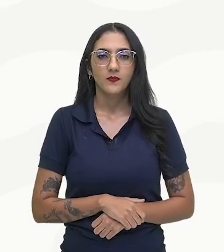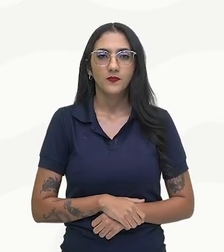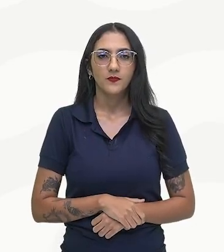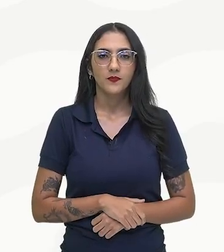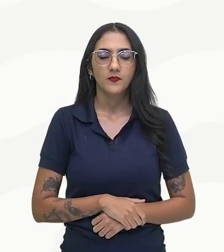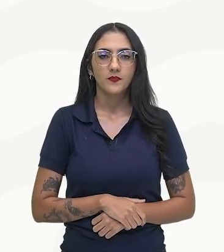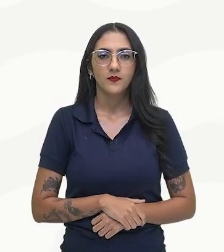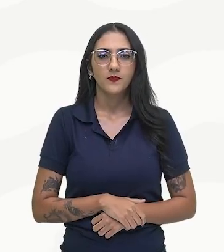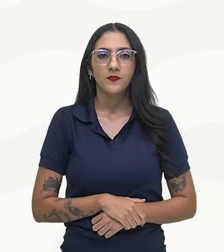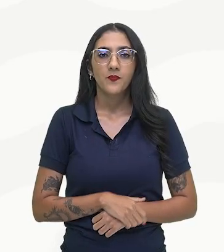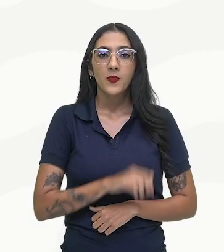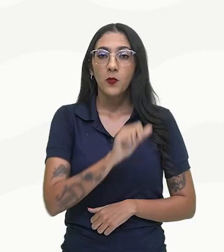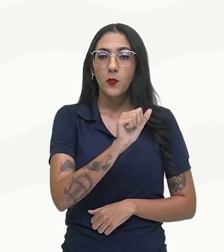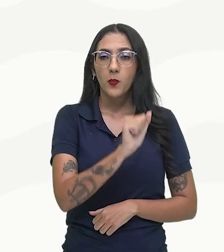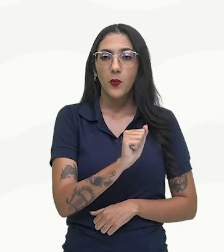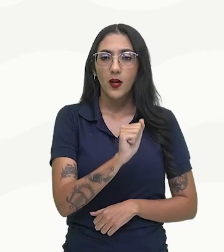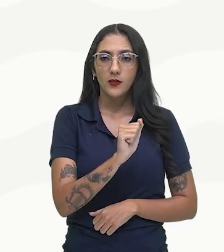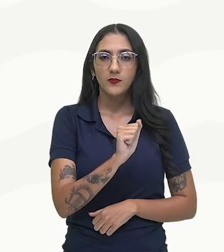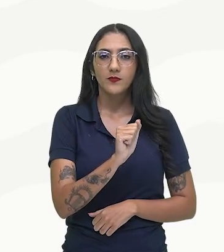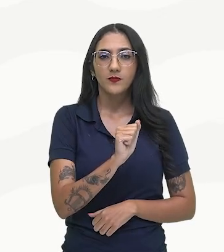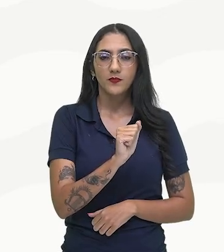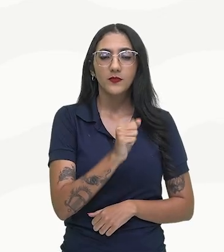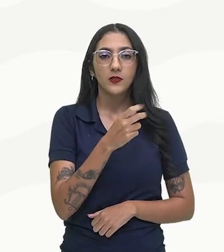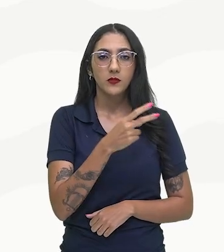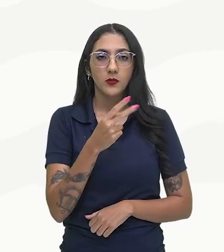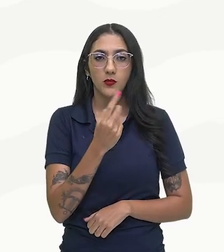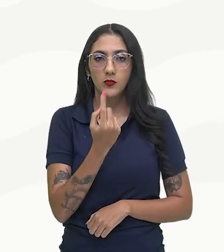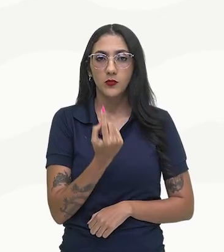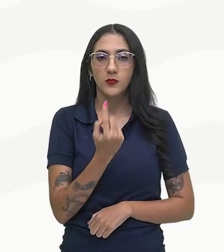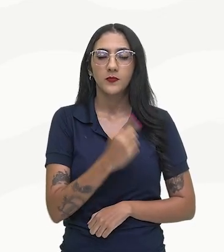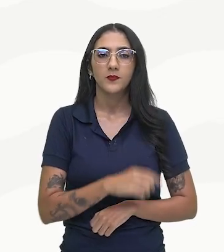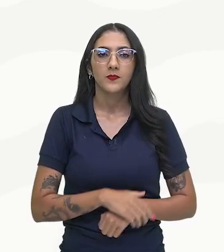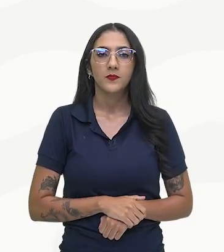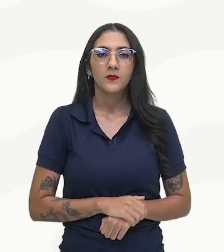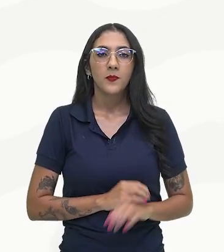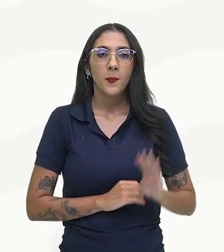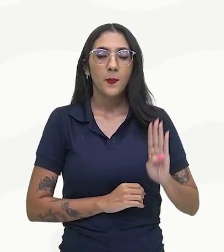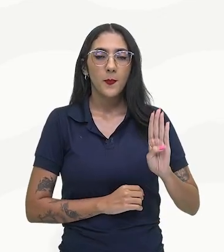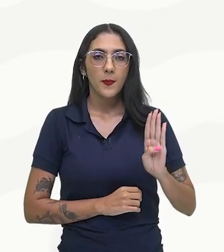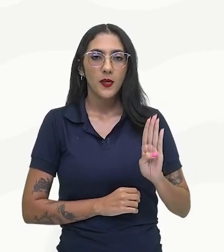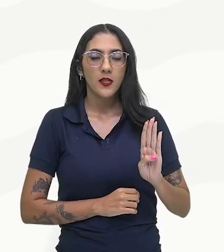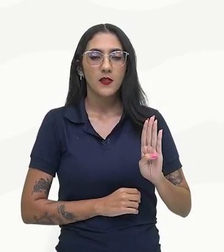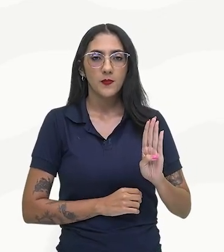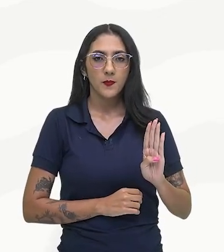então A igual a 1. O B é o que está na frente